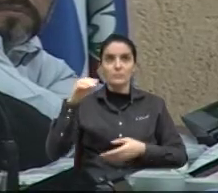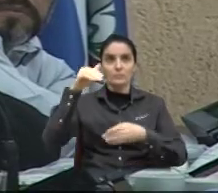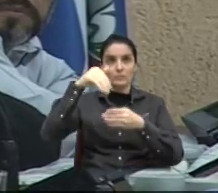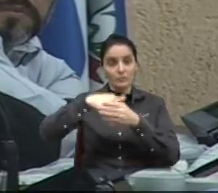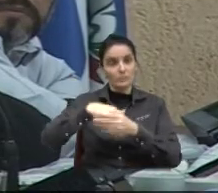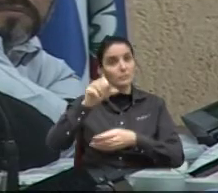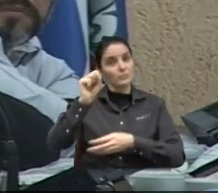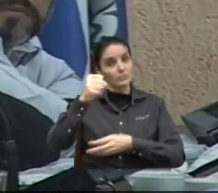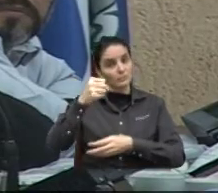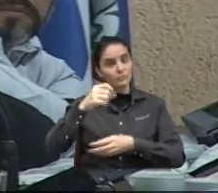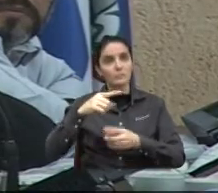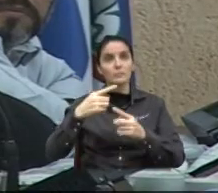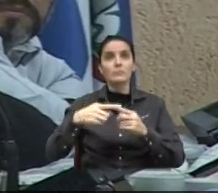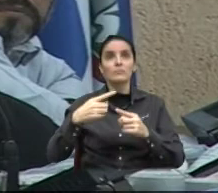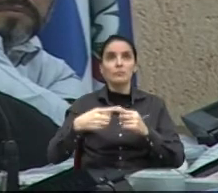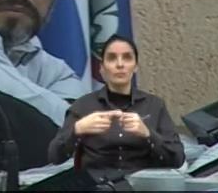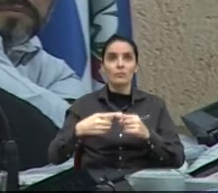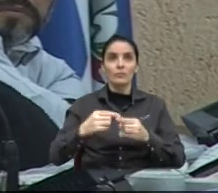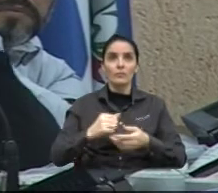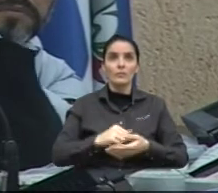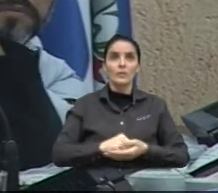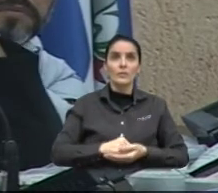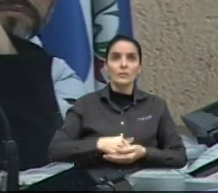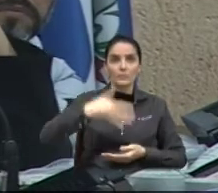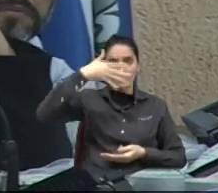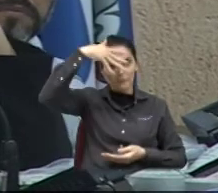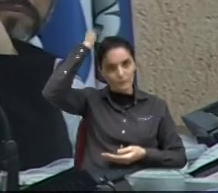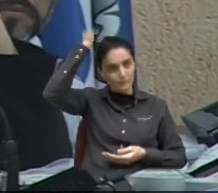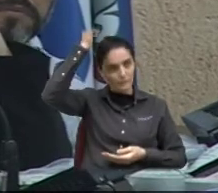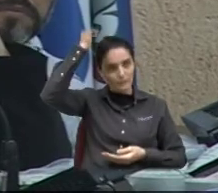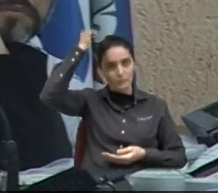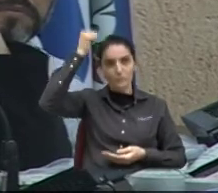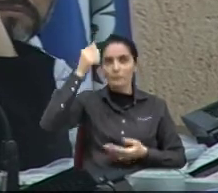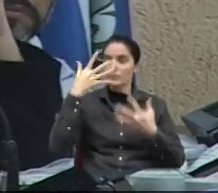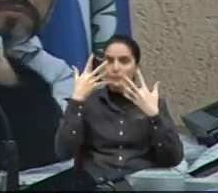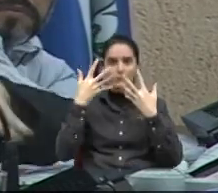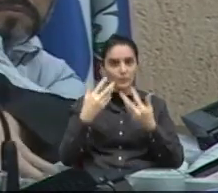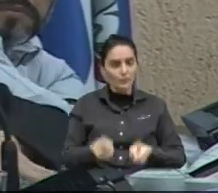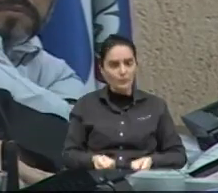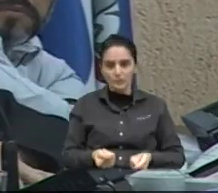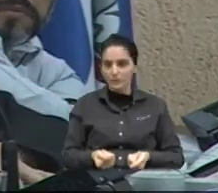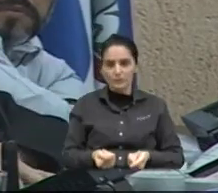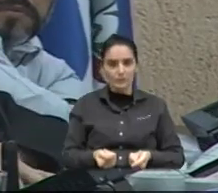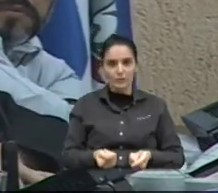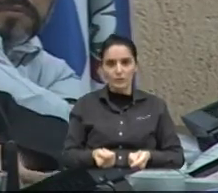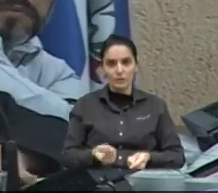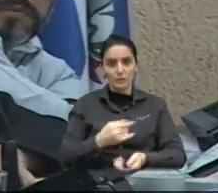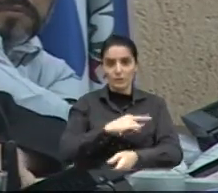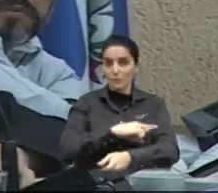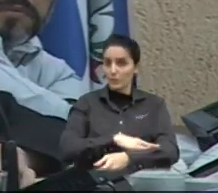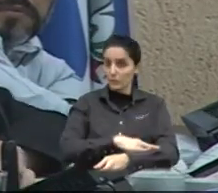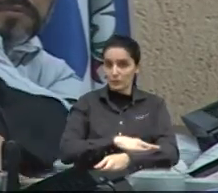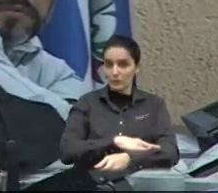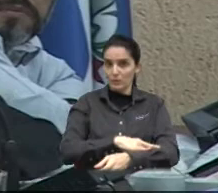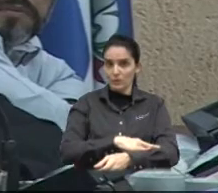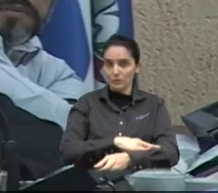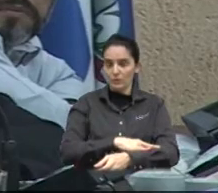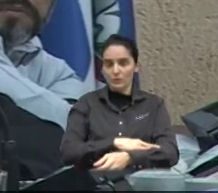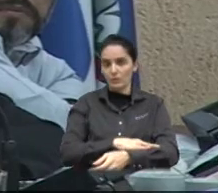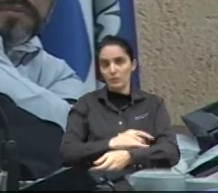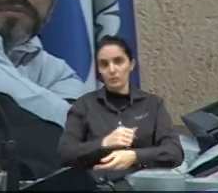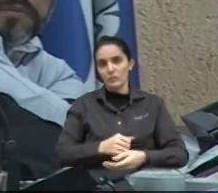porque de forma nenhuma eu posso aceitar que o banheiro é seja de uso